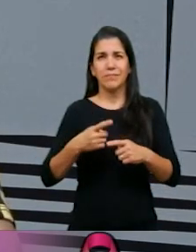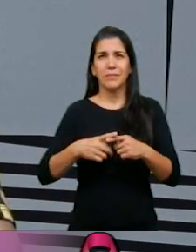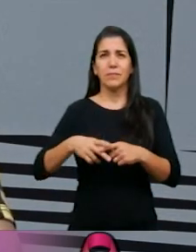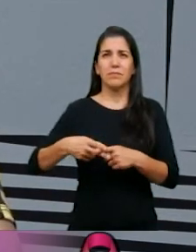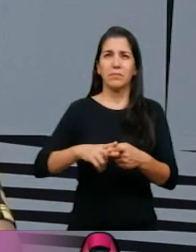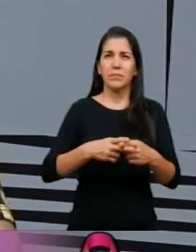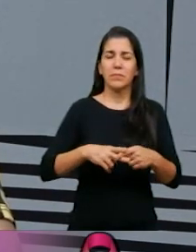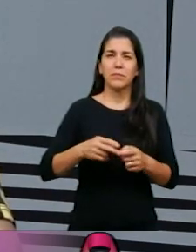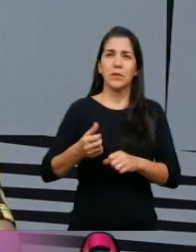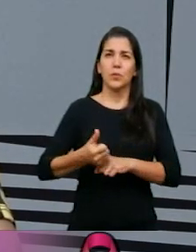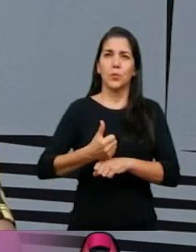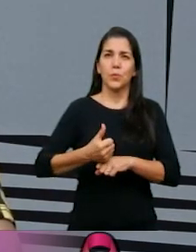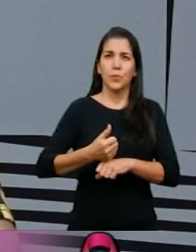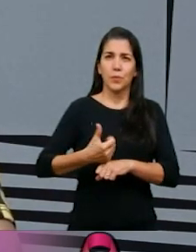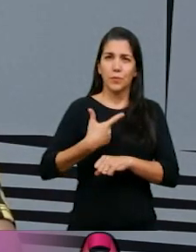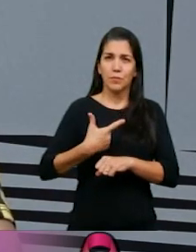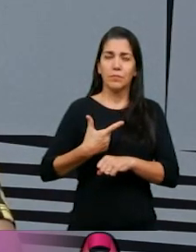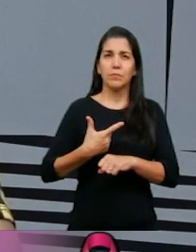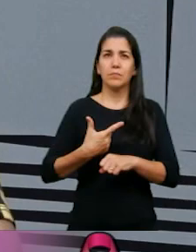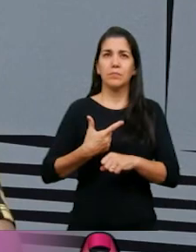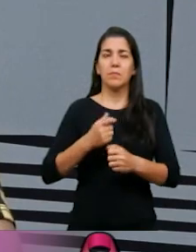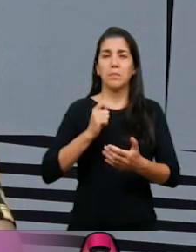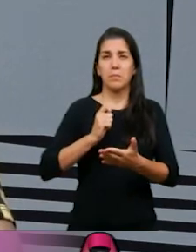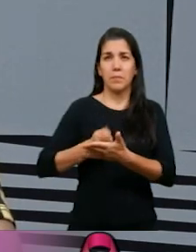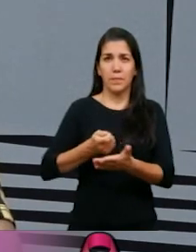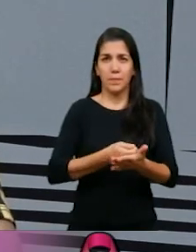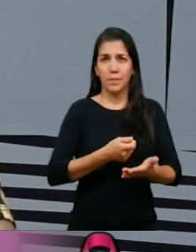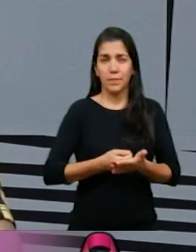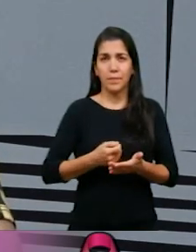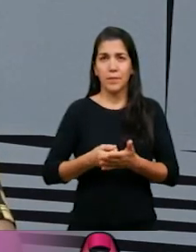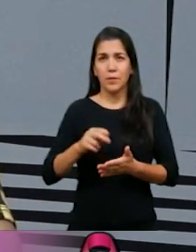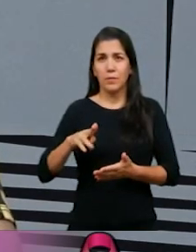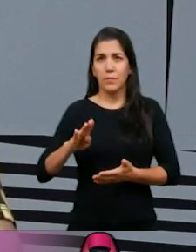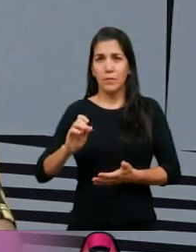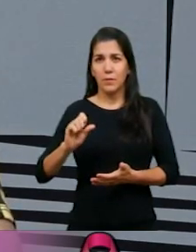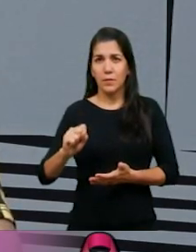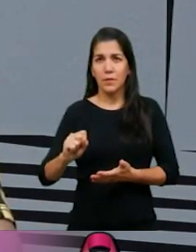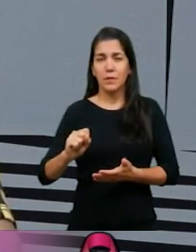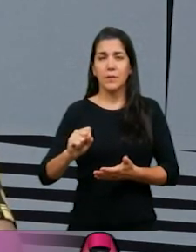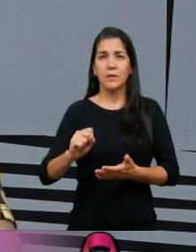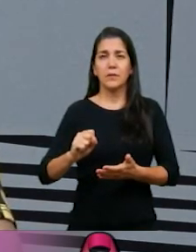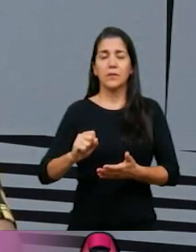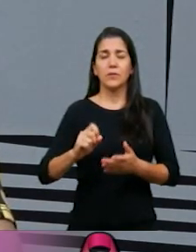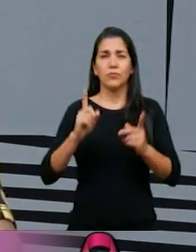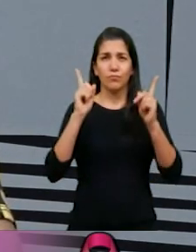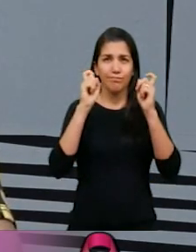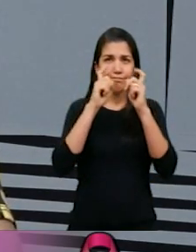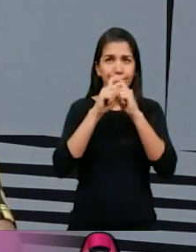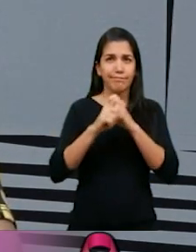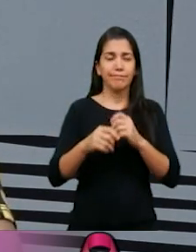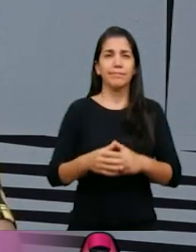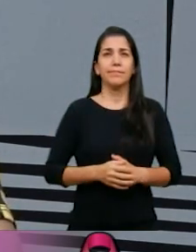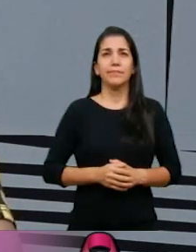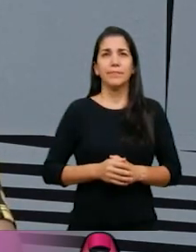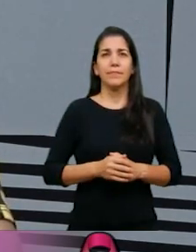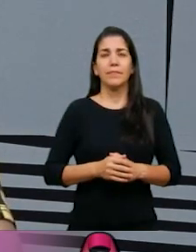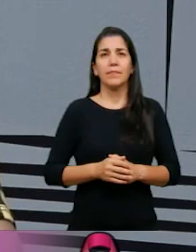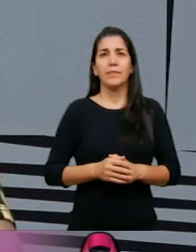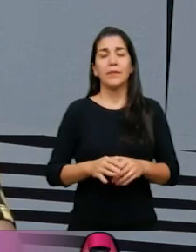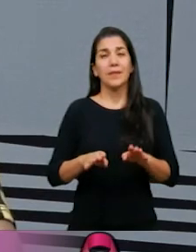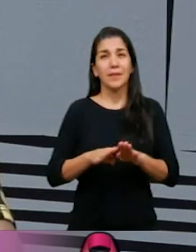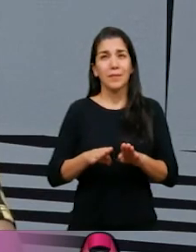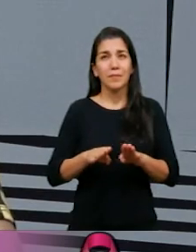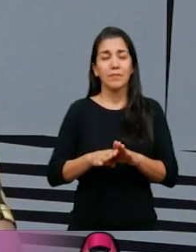equipamentos, medicamentos, bem como custeio hospitalar nas unidades básicas de saúde, o que vem comprometendo a quantidade na prestação do serviço dos